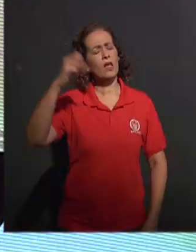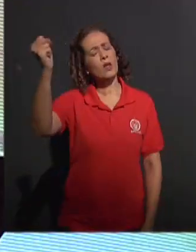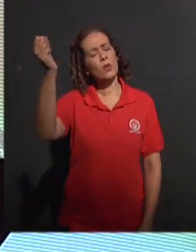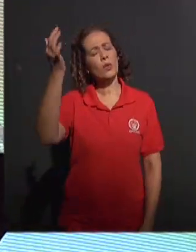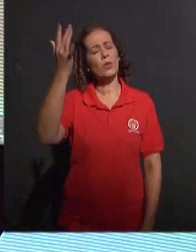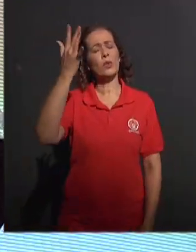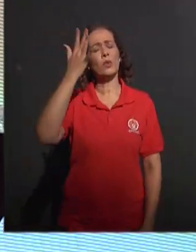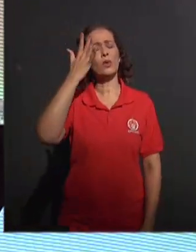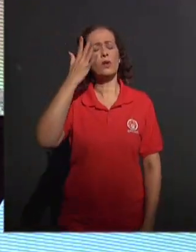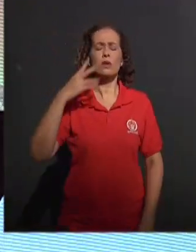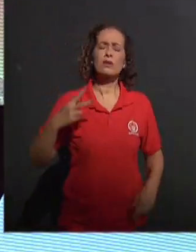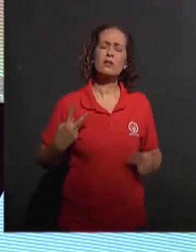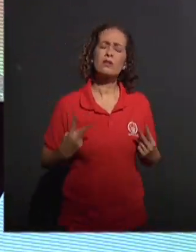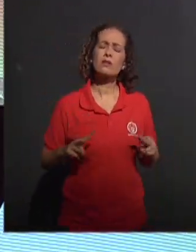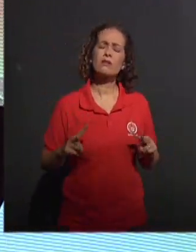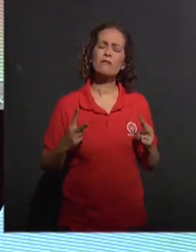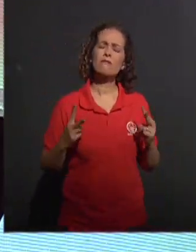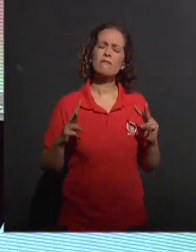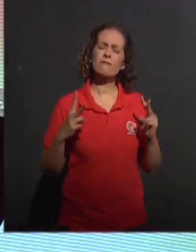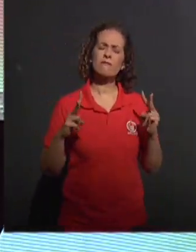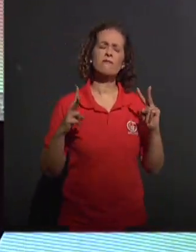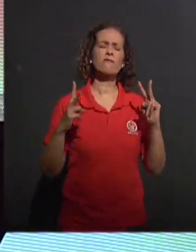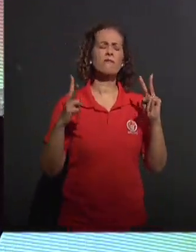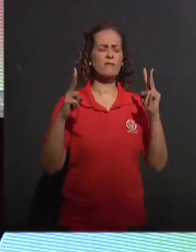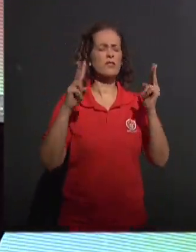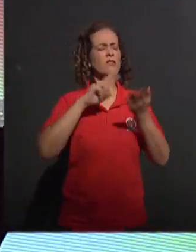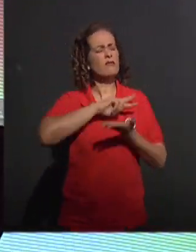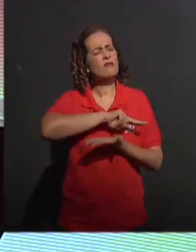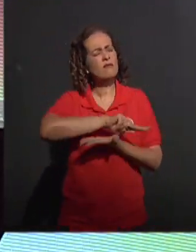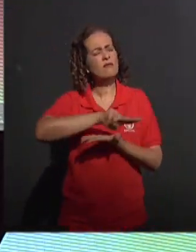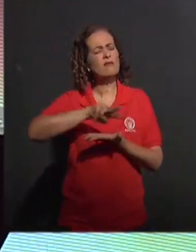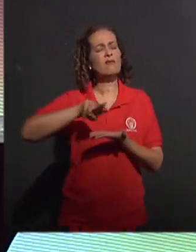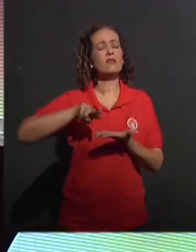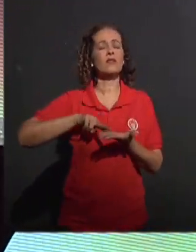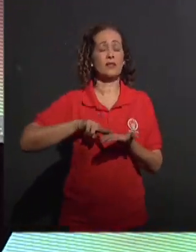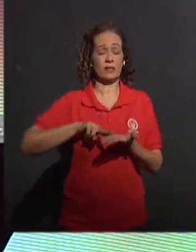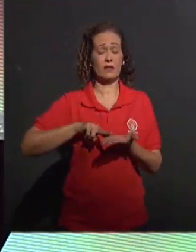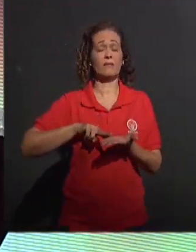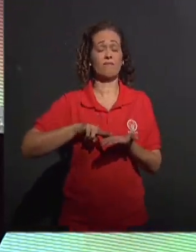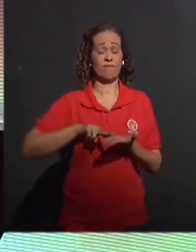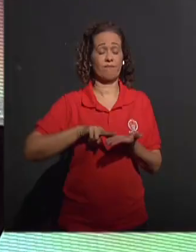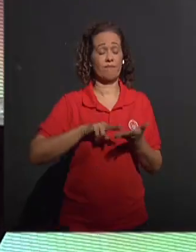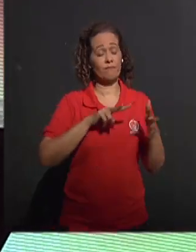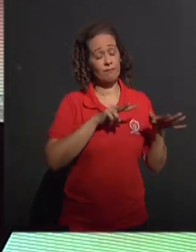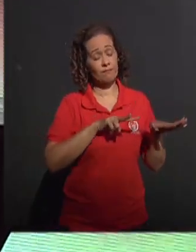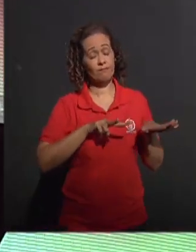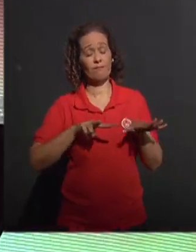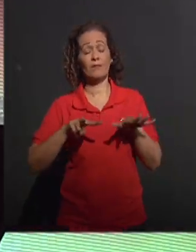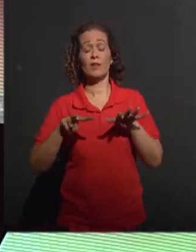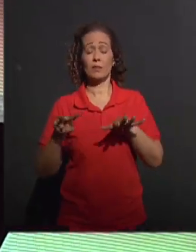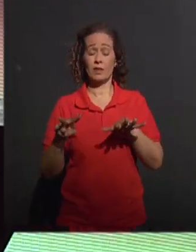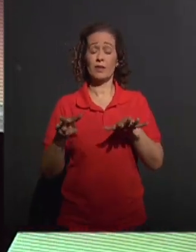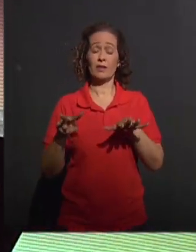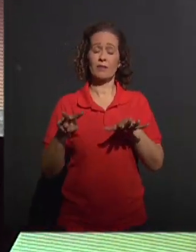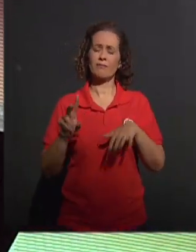de vitórias, mas uma semana onde o Senhor venha se alegrar.